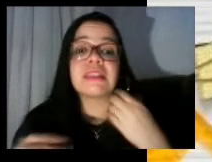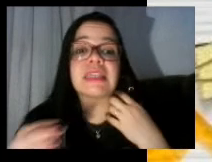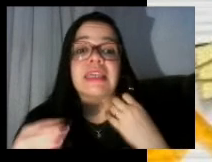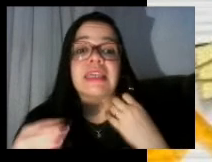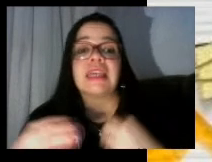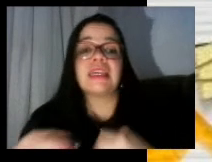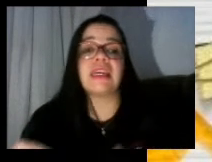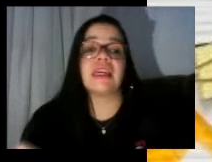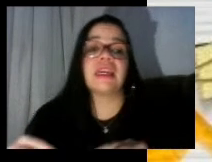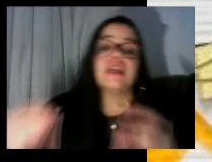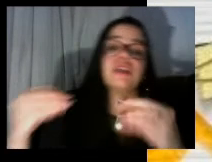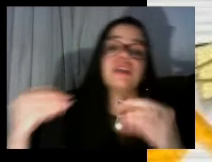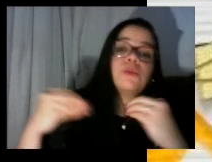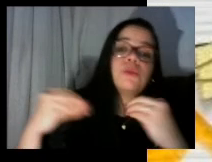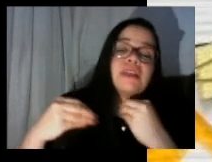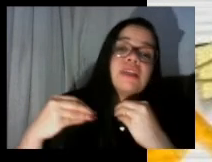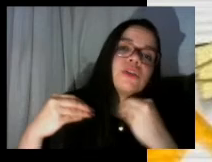que